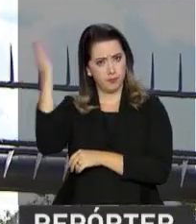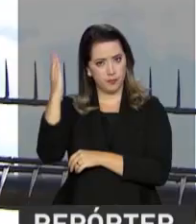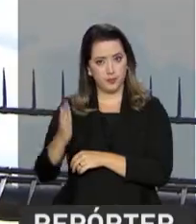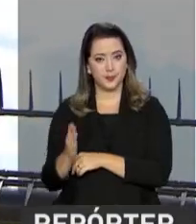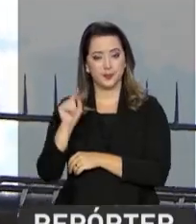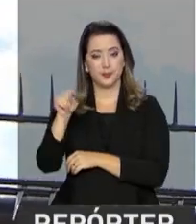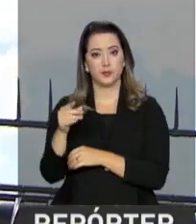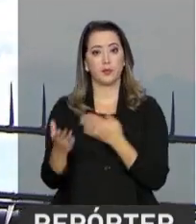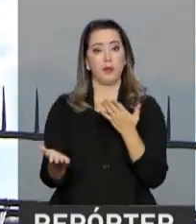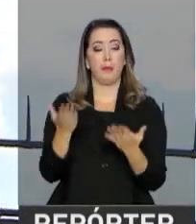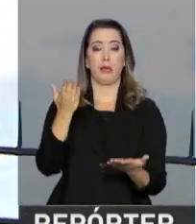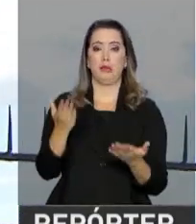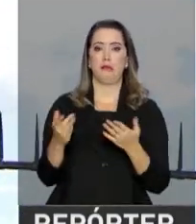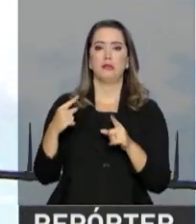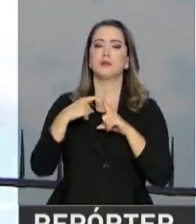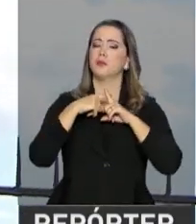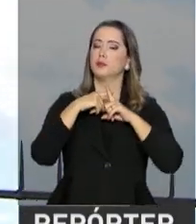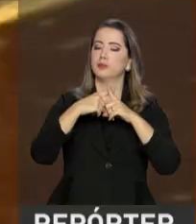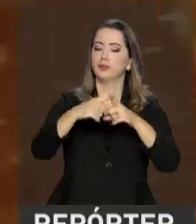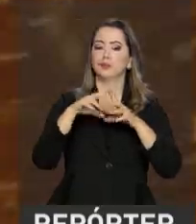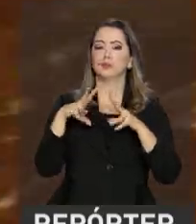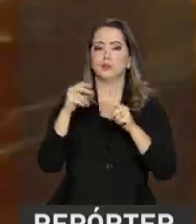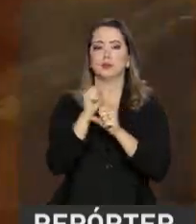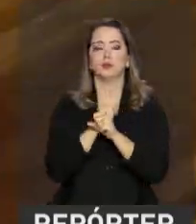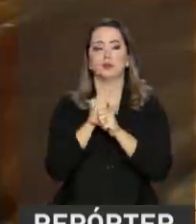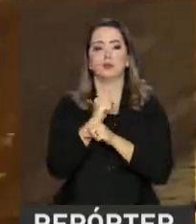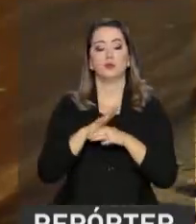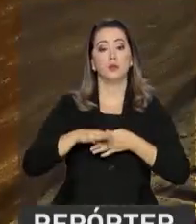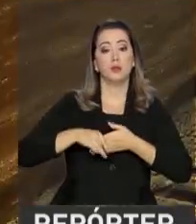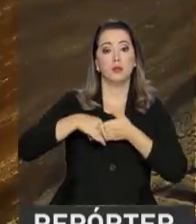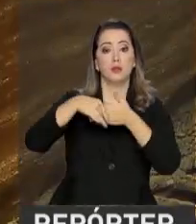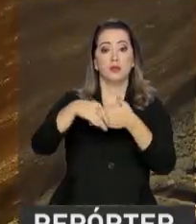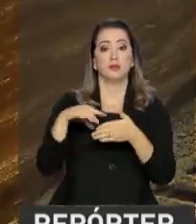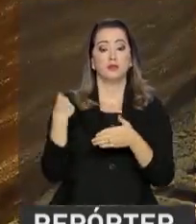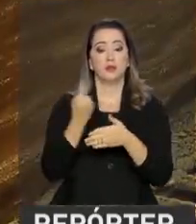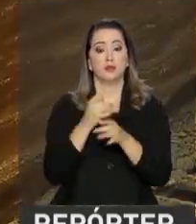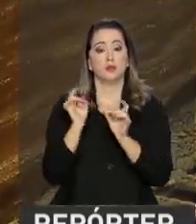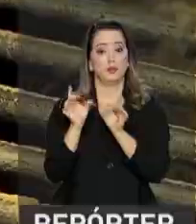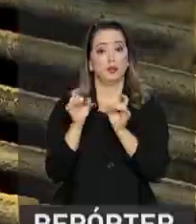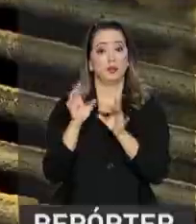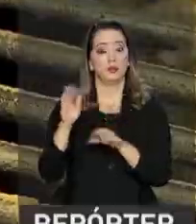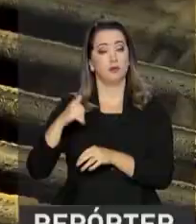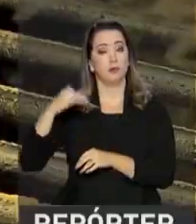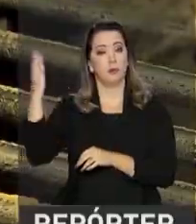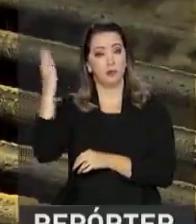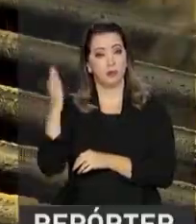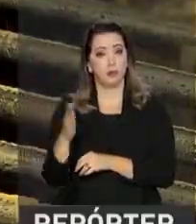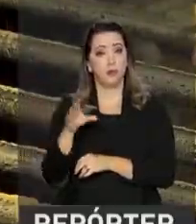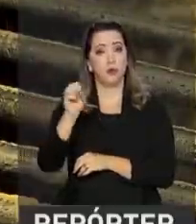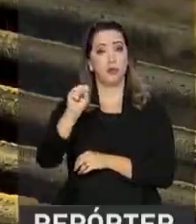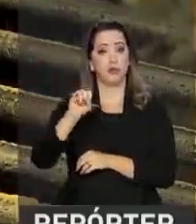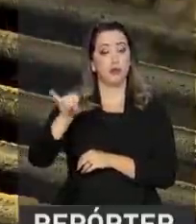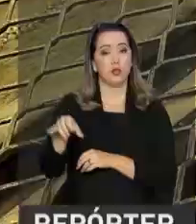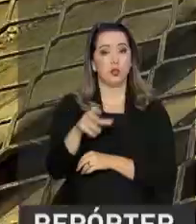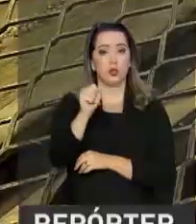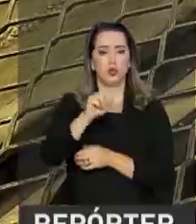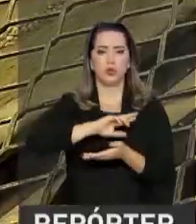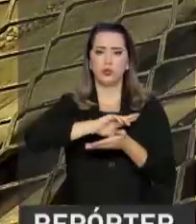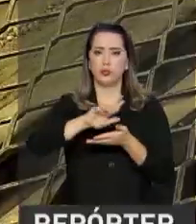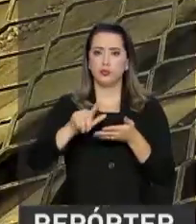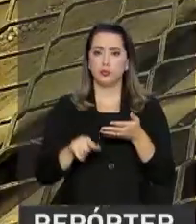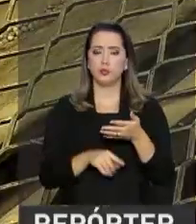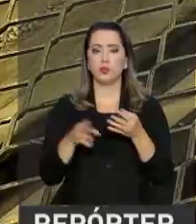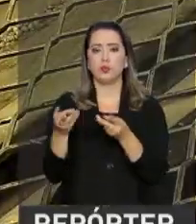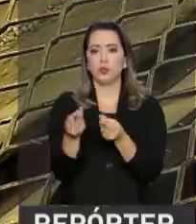balança comercial positiva no ano passado na liderança das nossas vendas lá fora está a soja e seus derivados como